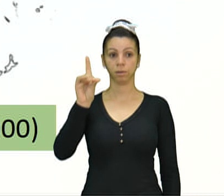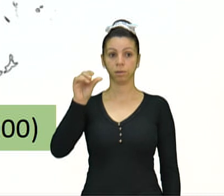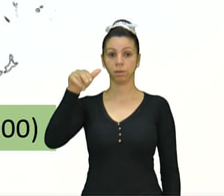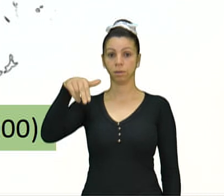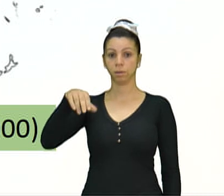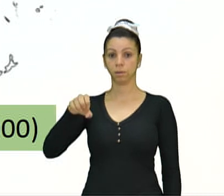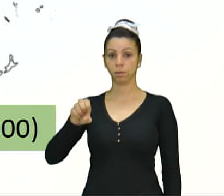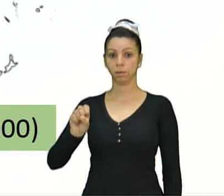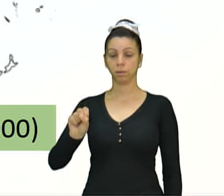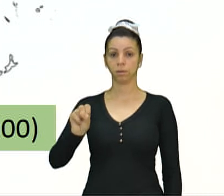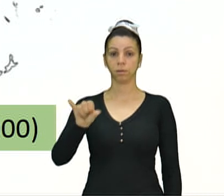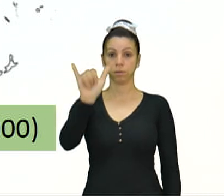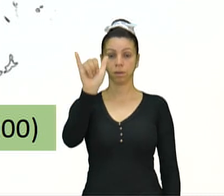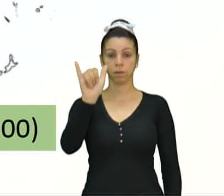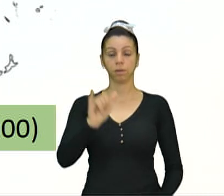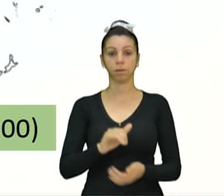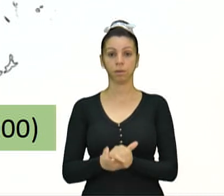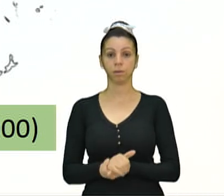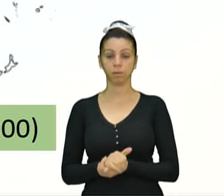na Austrália.